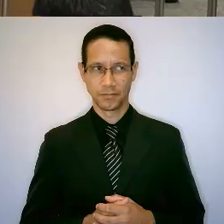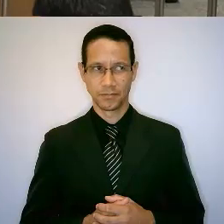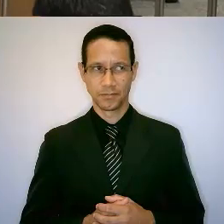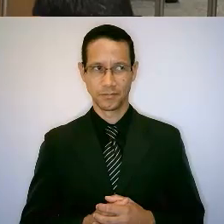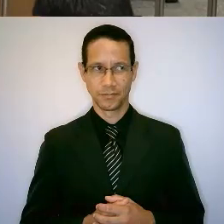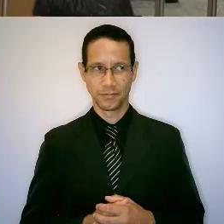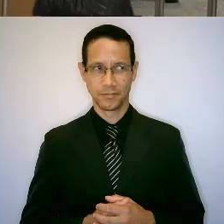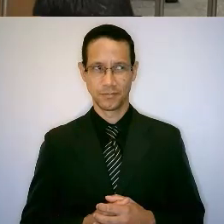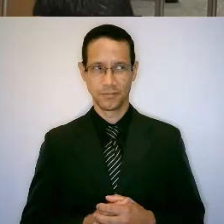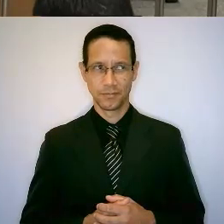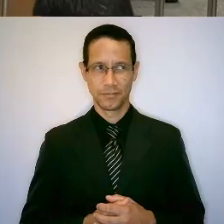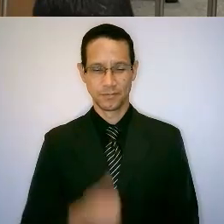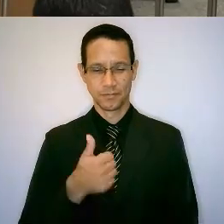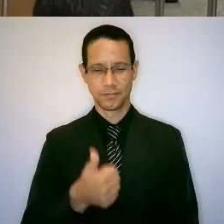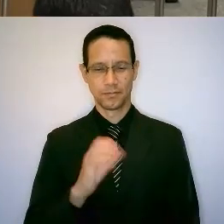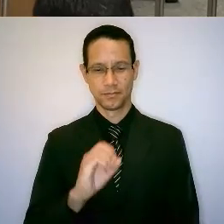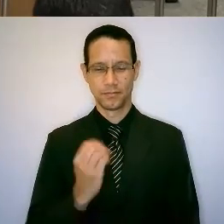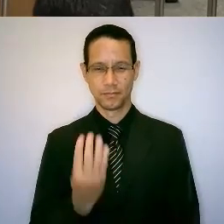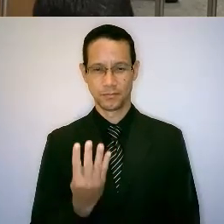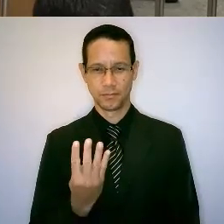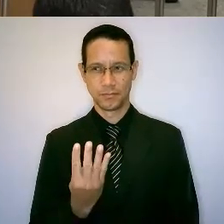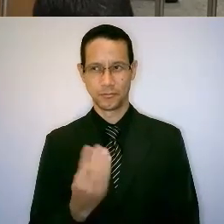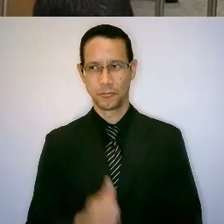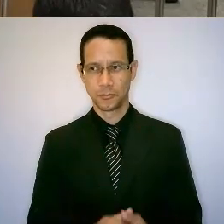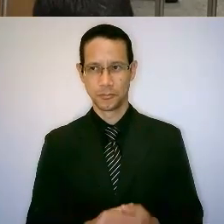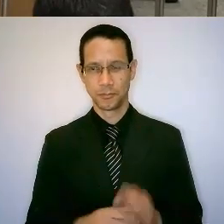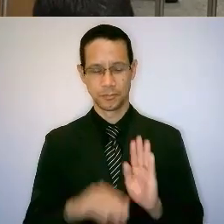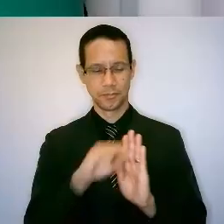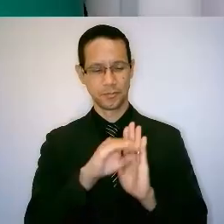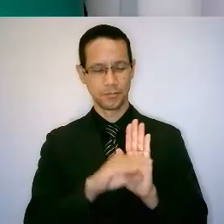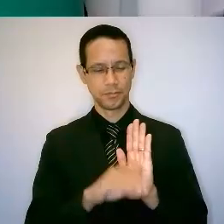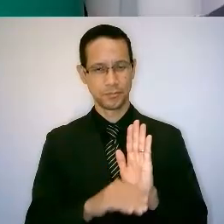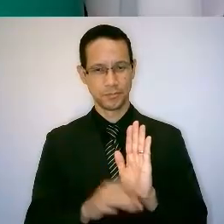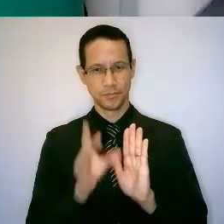104 na ordem cronológica